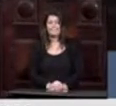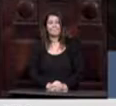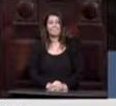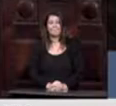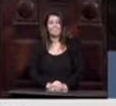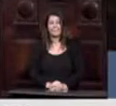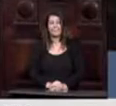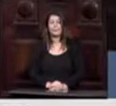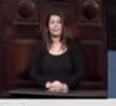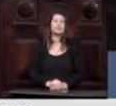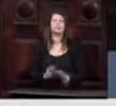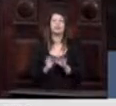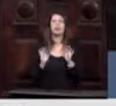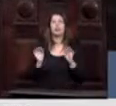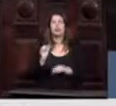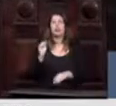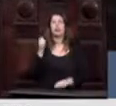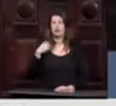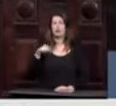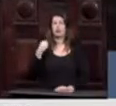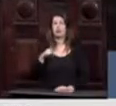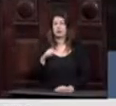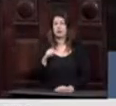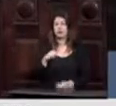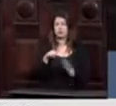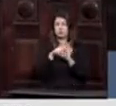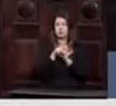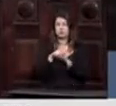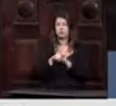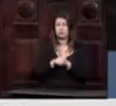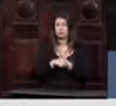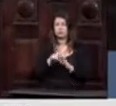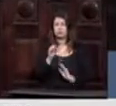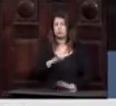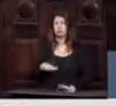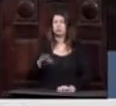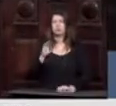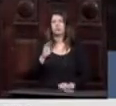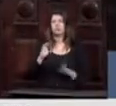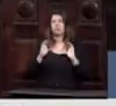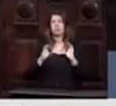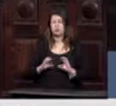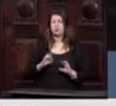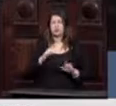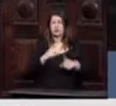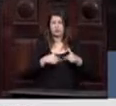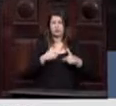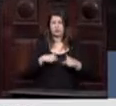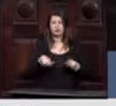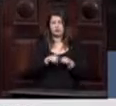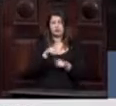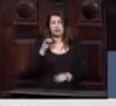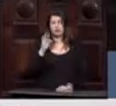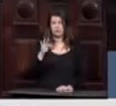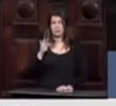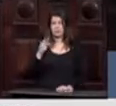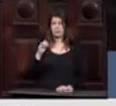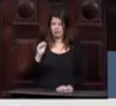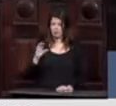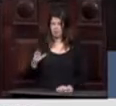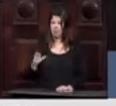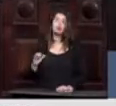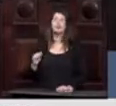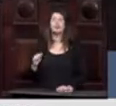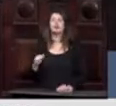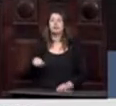A linha A. A variação do Índice Nacional de Preços ao Consumidor Amplo, o IPCA, publicado pelo Instituto